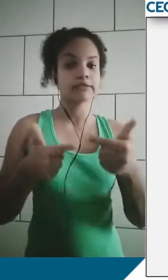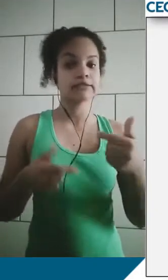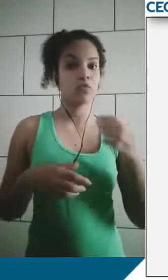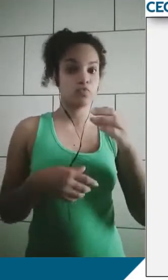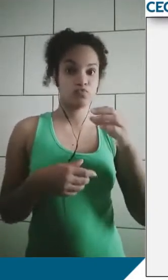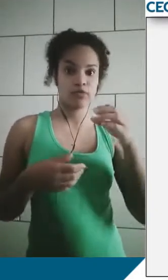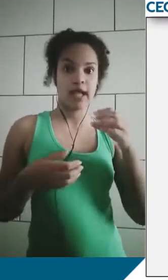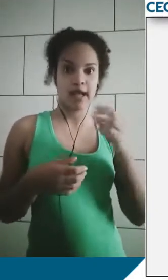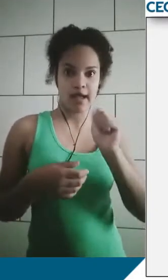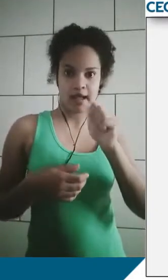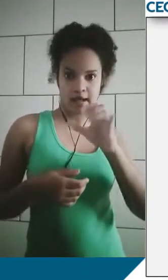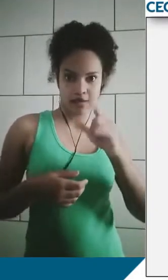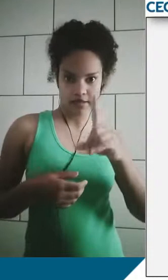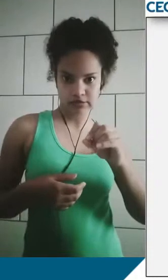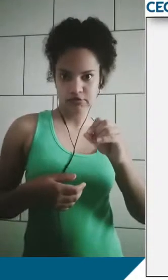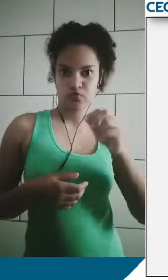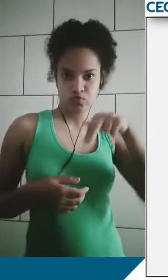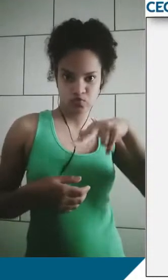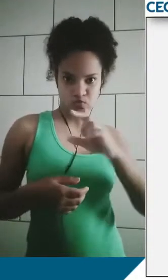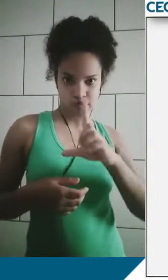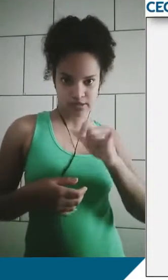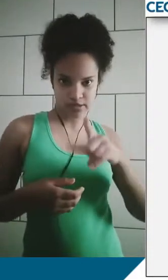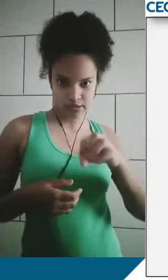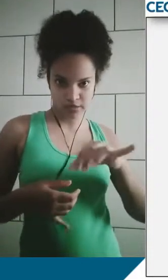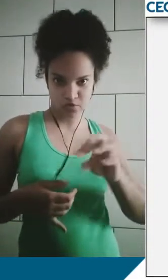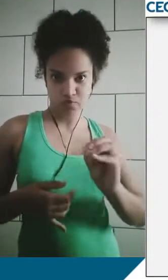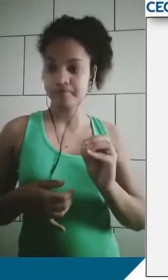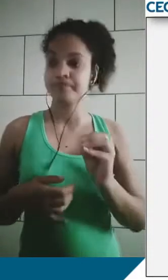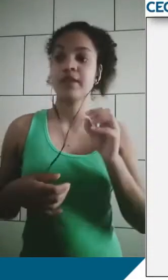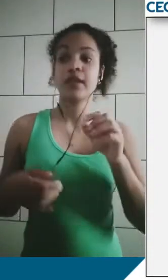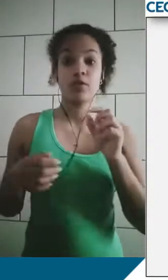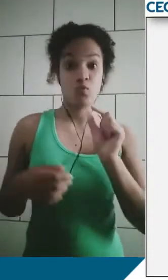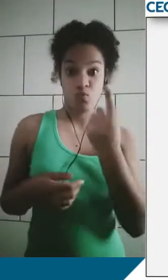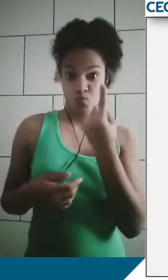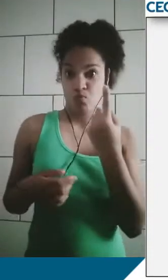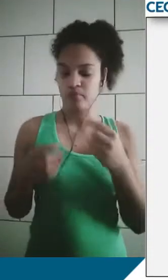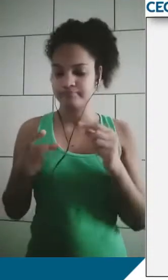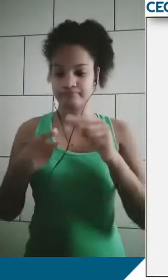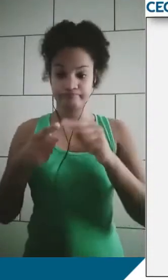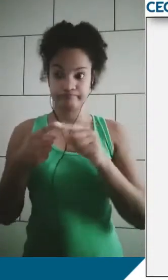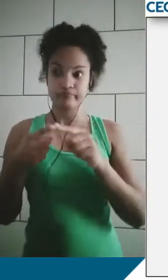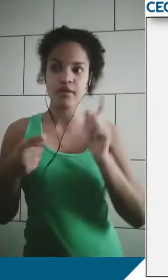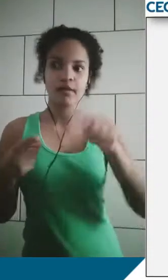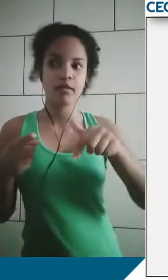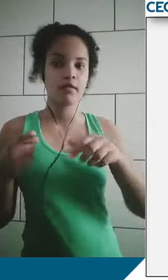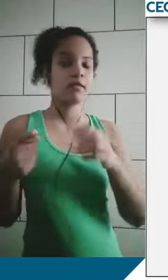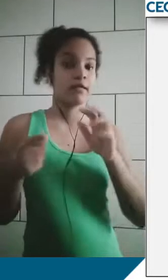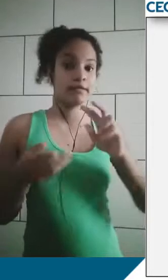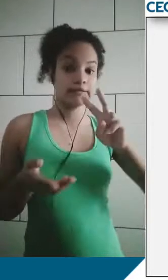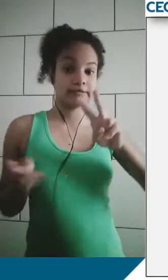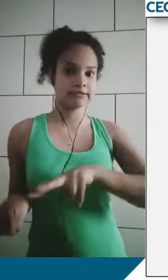célula. Um deles é a transcrição. A transcrição acontece quando moléculas de DNA